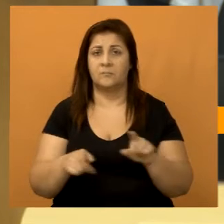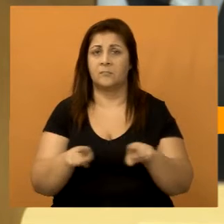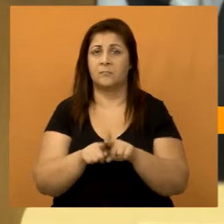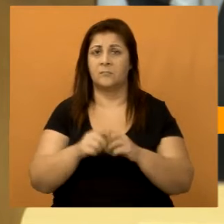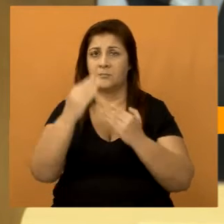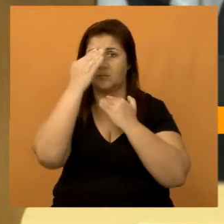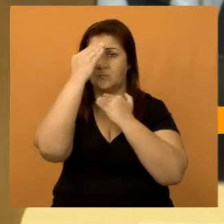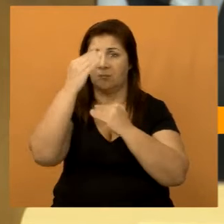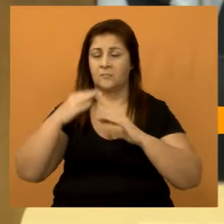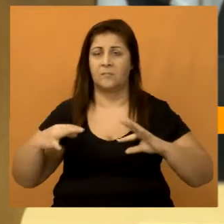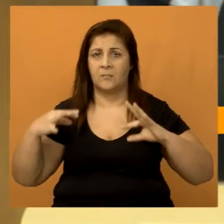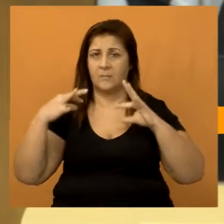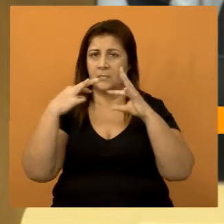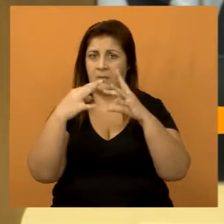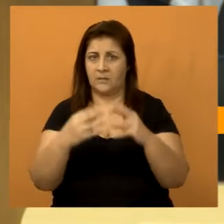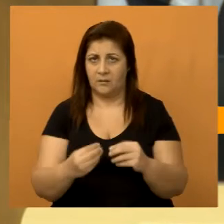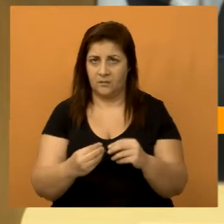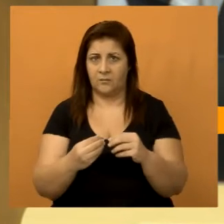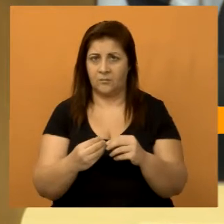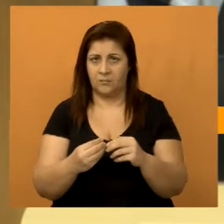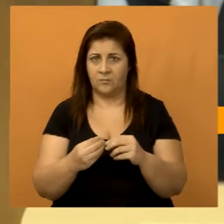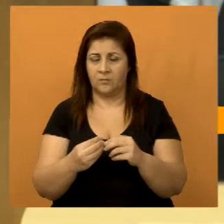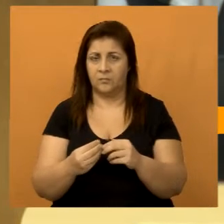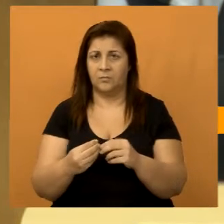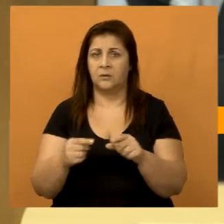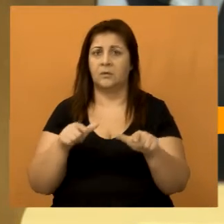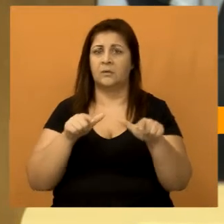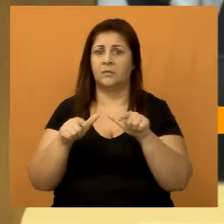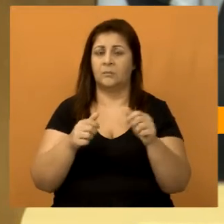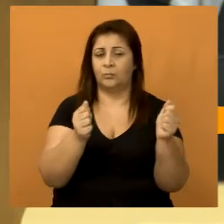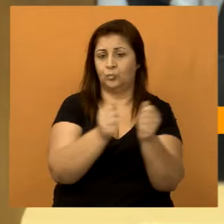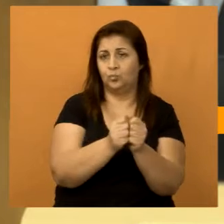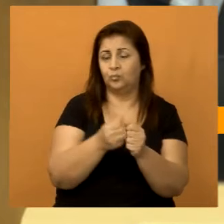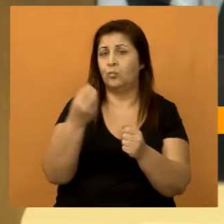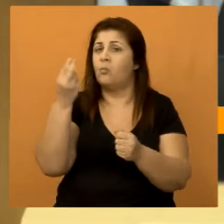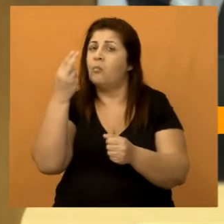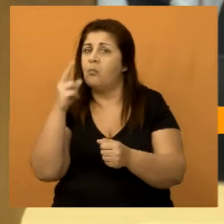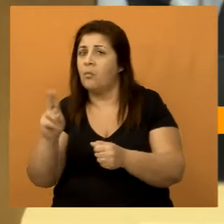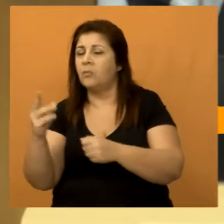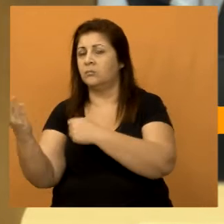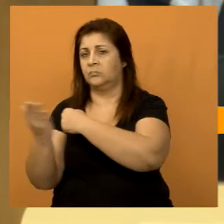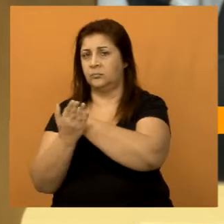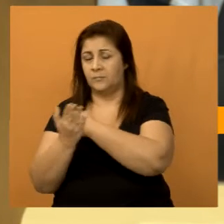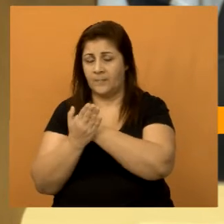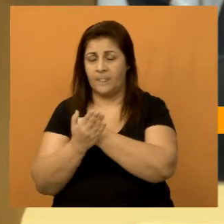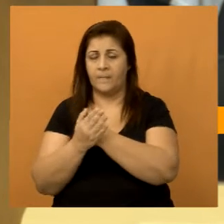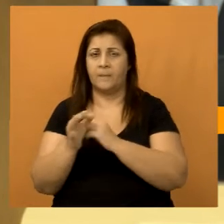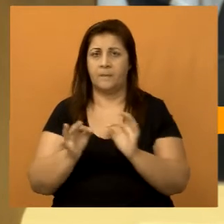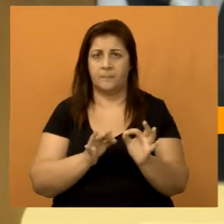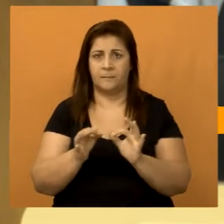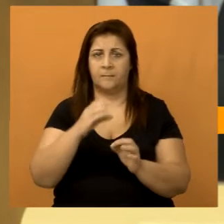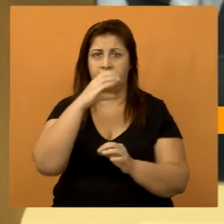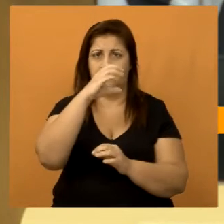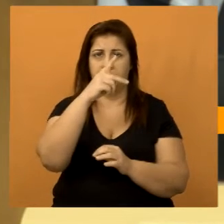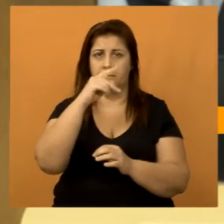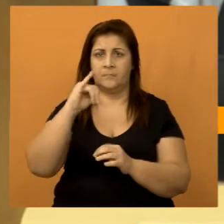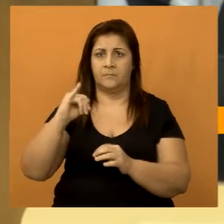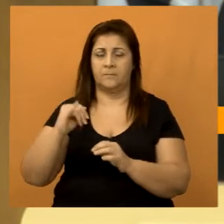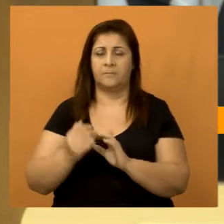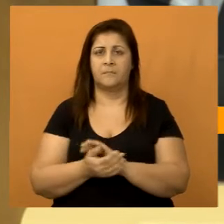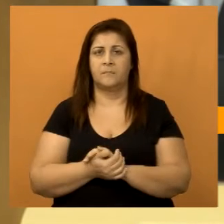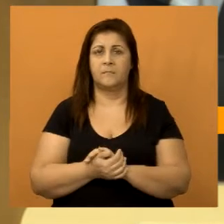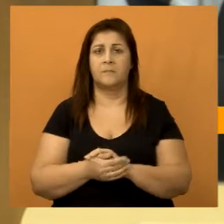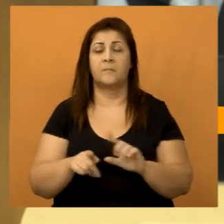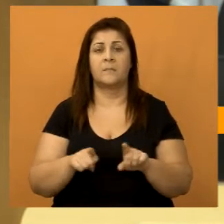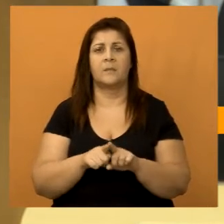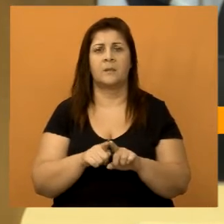Agradeço a todos aqueles que, direta ou indiretamente, trabalharam ou colaboraram com a condução e trabalhos dessa CPI. E,